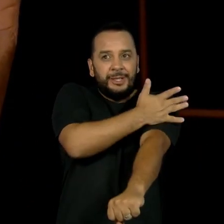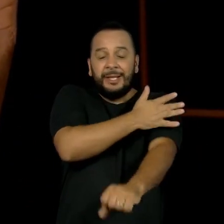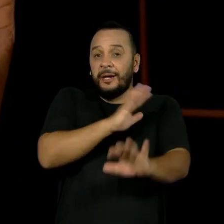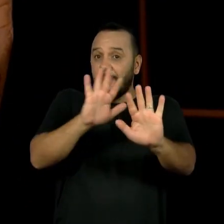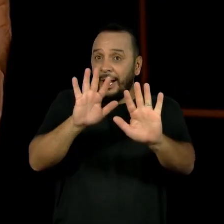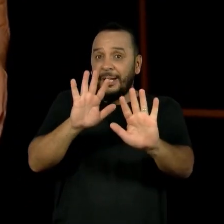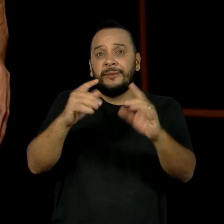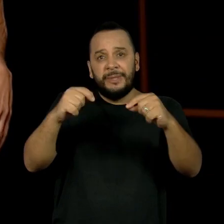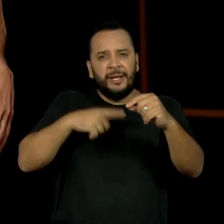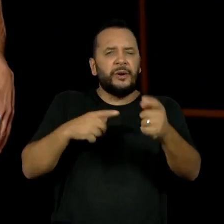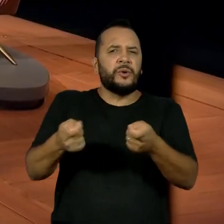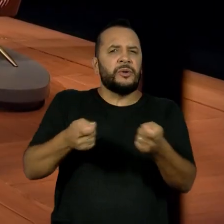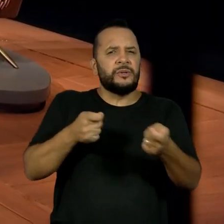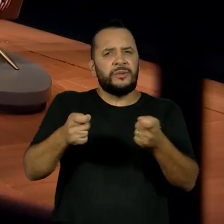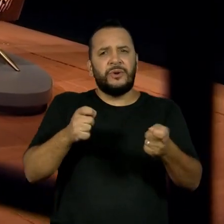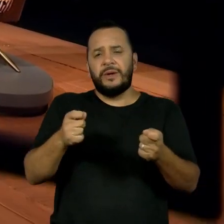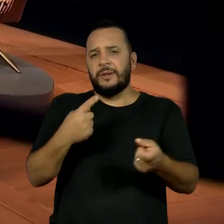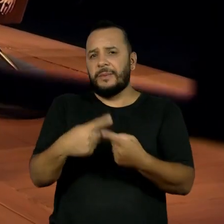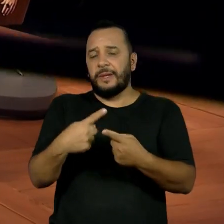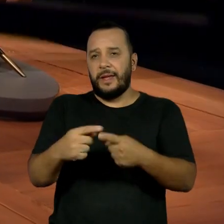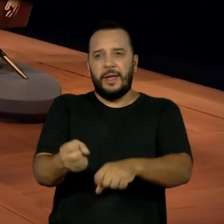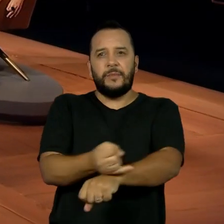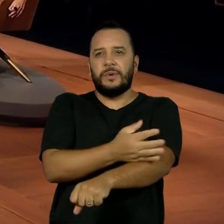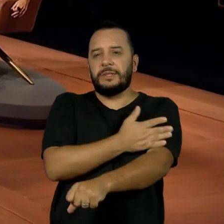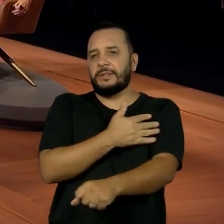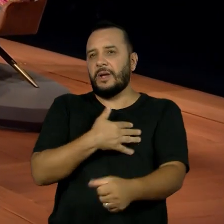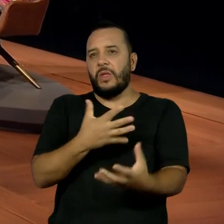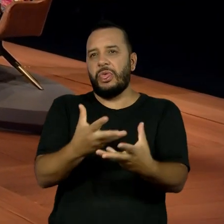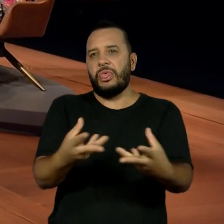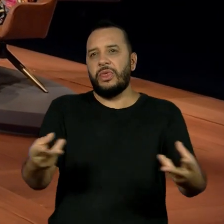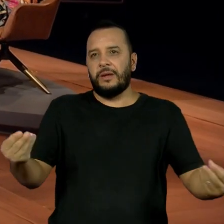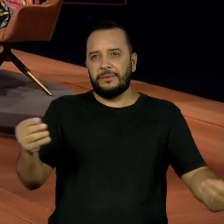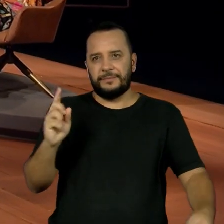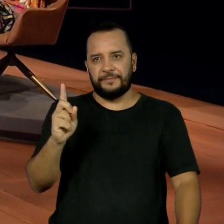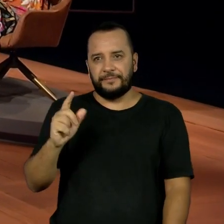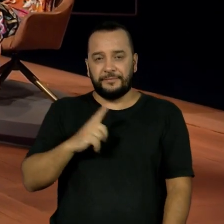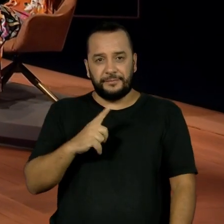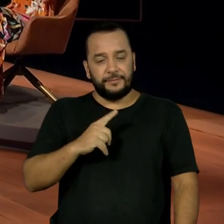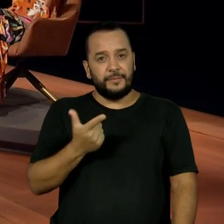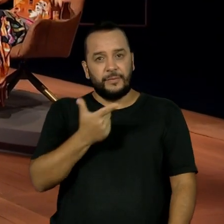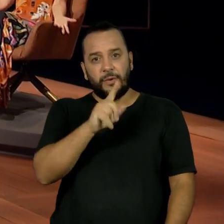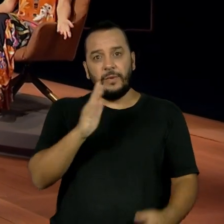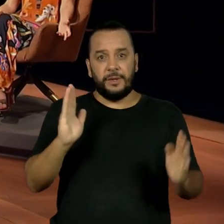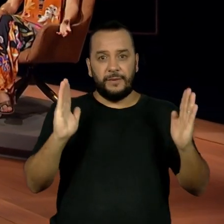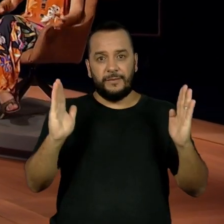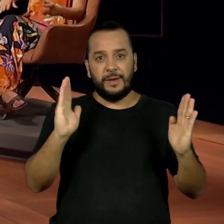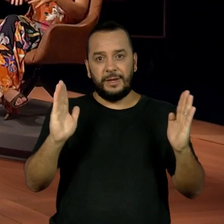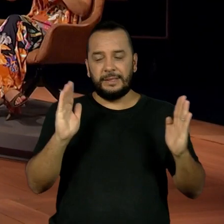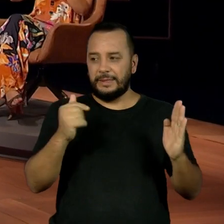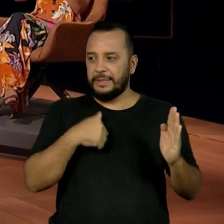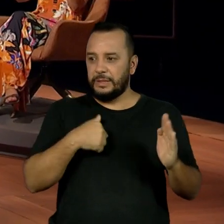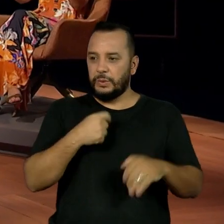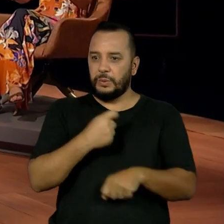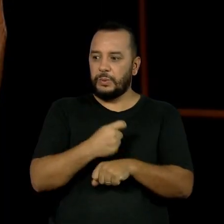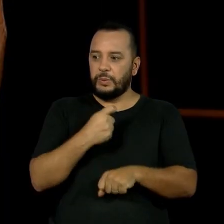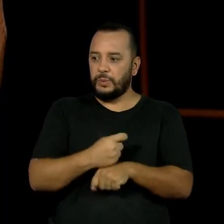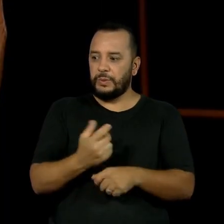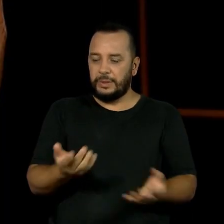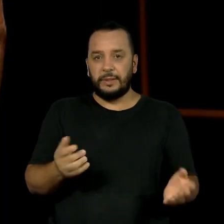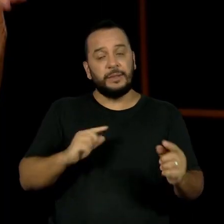ter um controle, senão você se perde. E aí teve uma outra fase que aí eu fiquei dura, não, isso aqui também não dá. Aí teve a